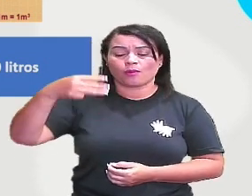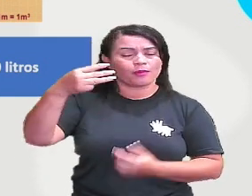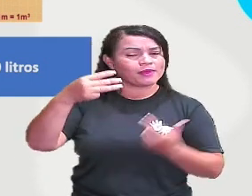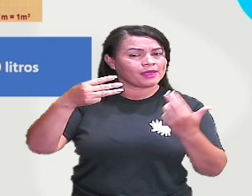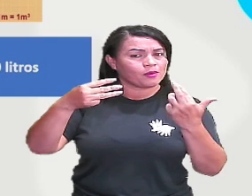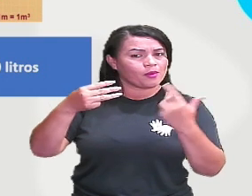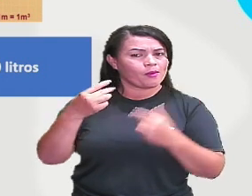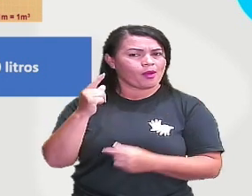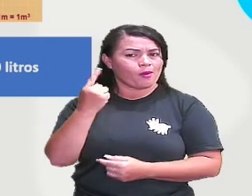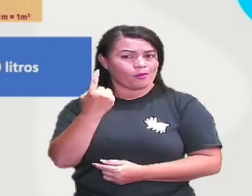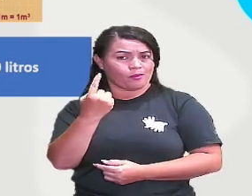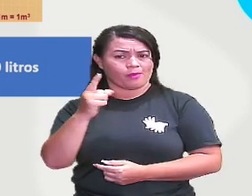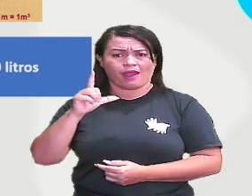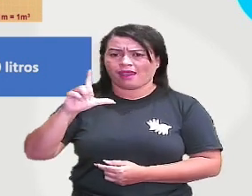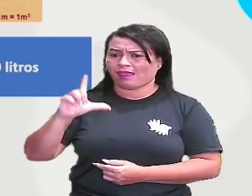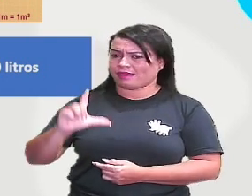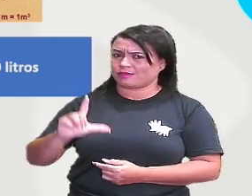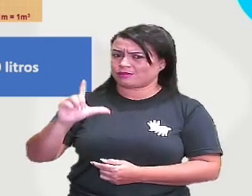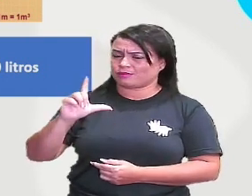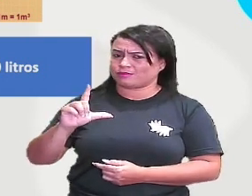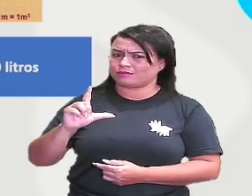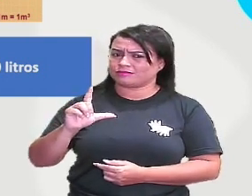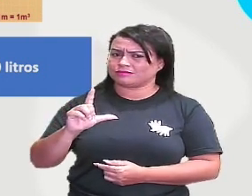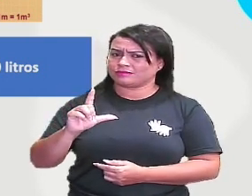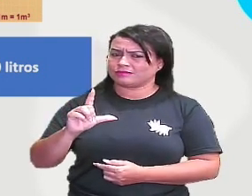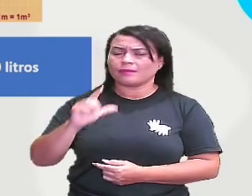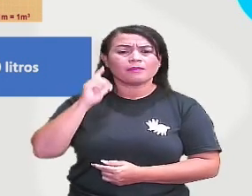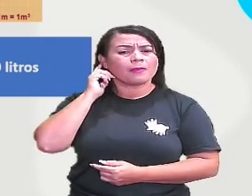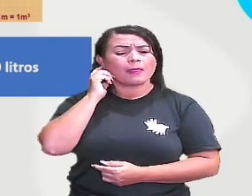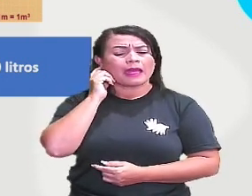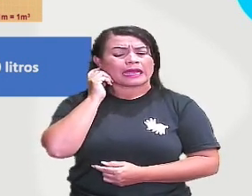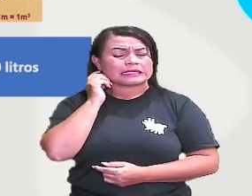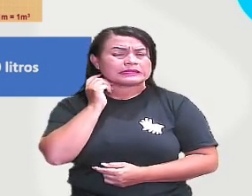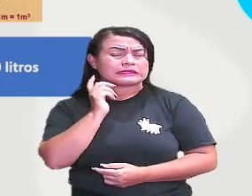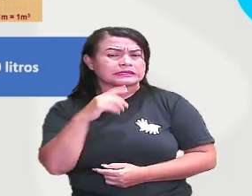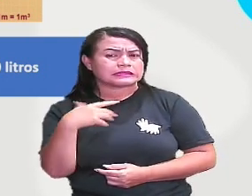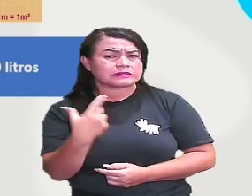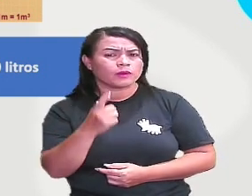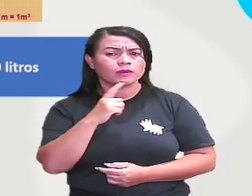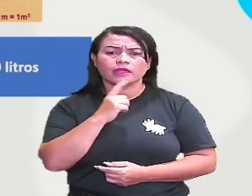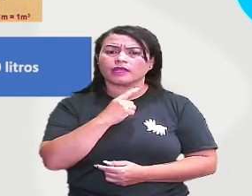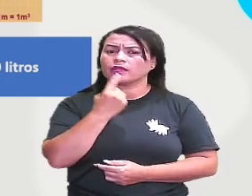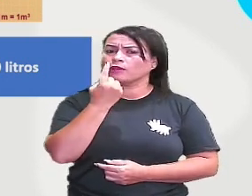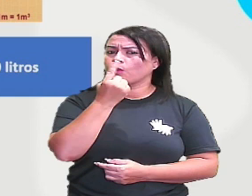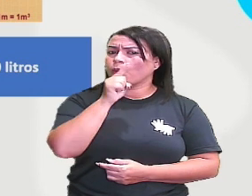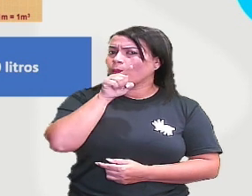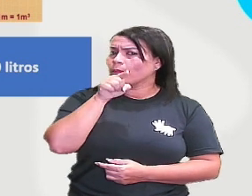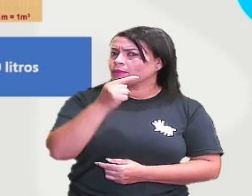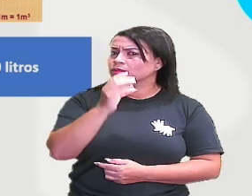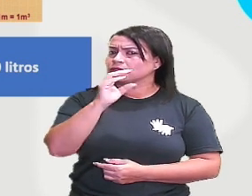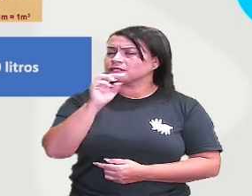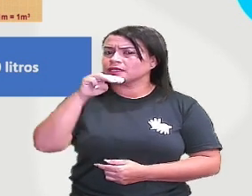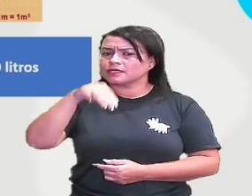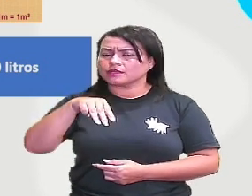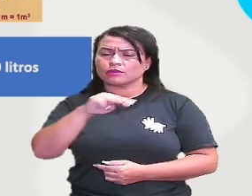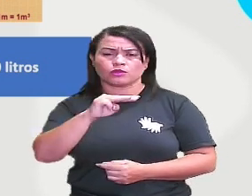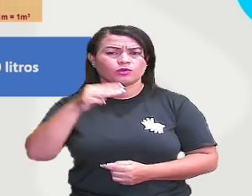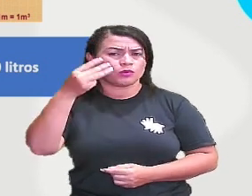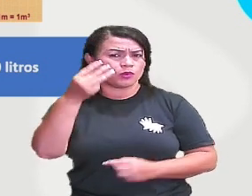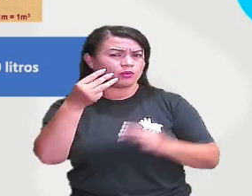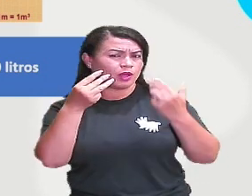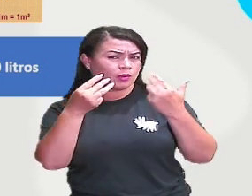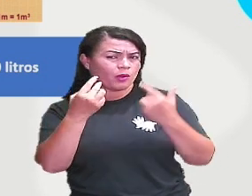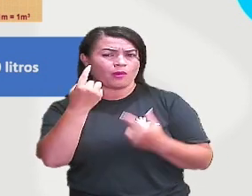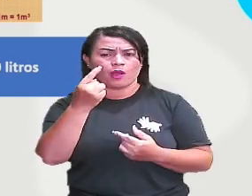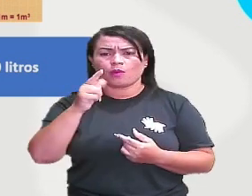litro. Opa, professor, então quer dizer que 1000 centímetros cúbicos é igual a 1 litro, que é